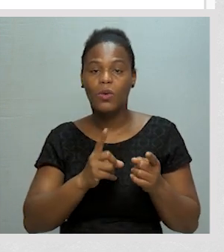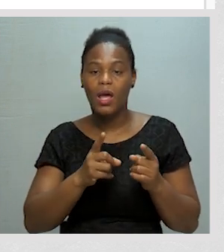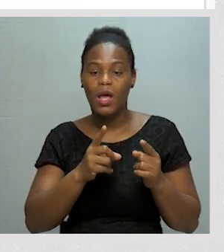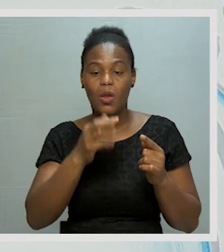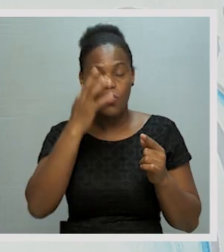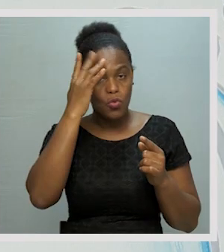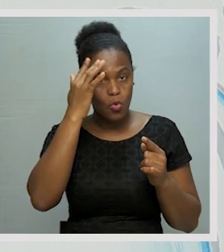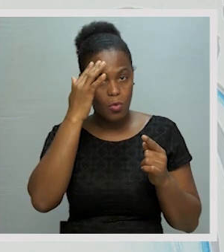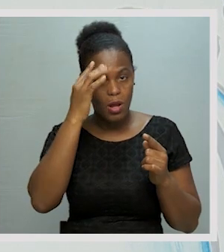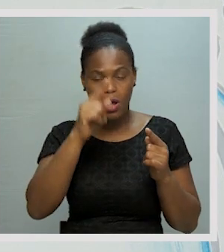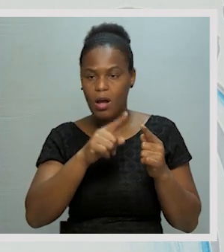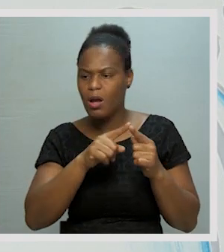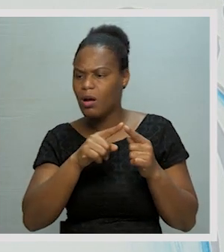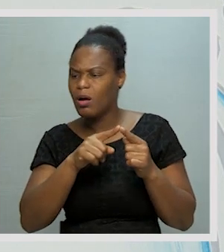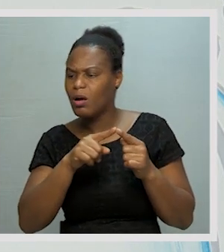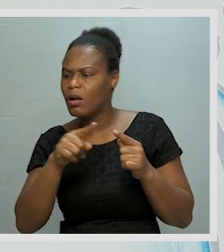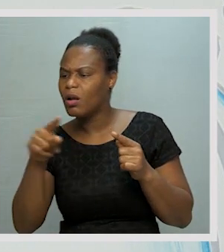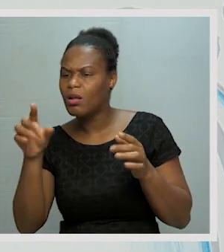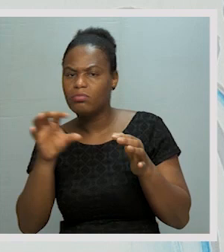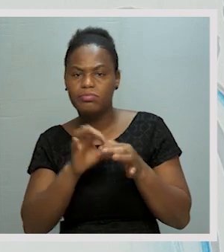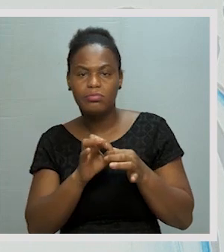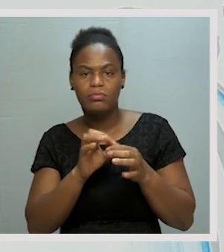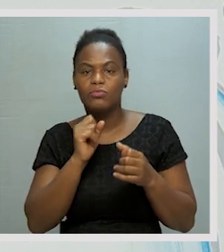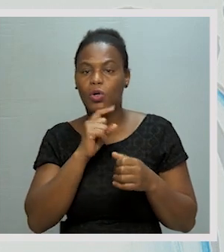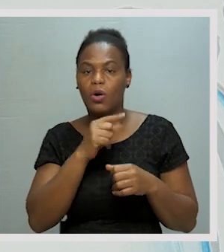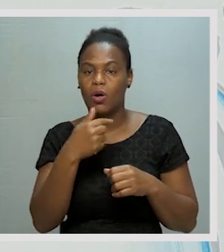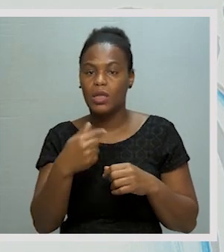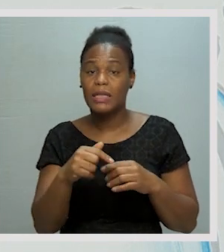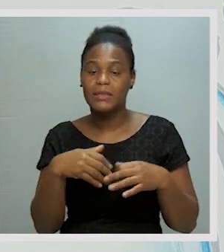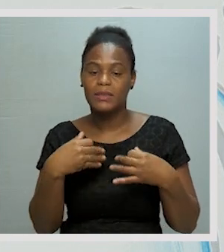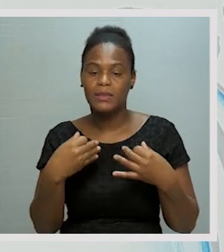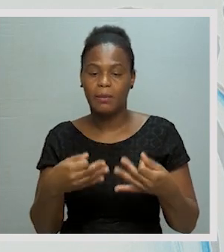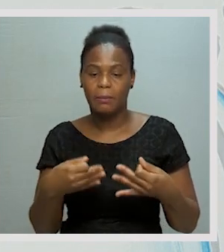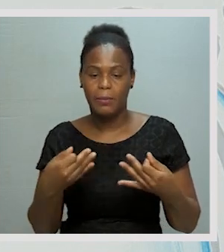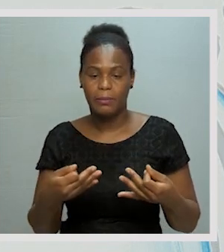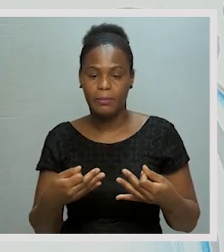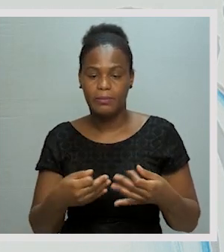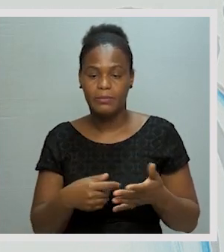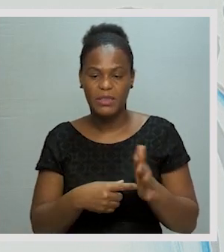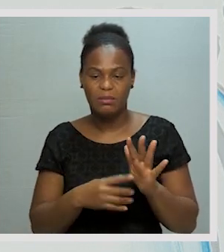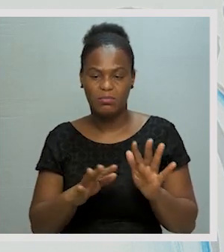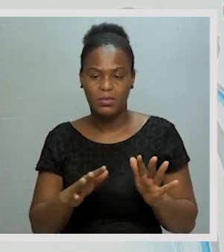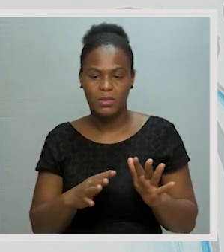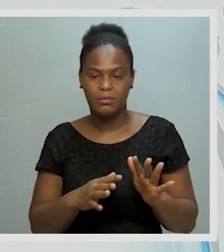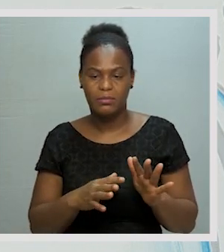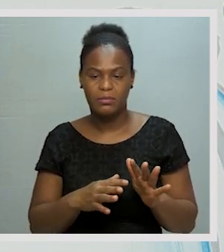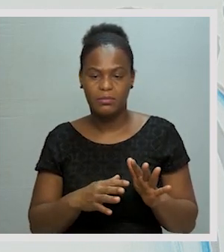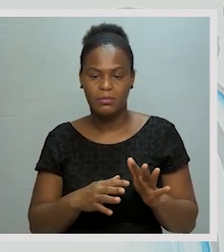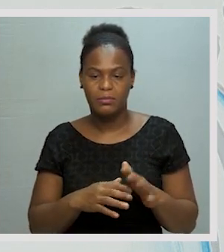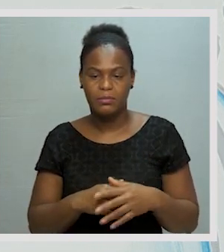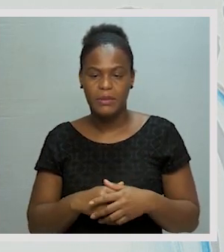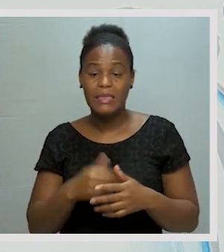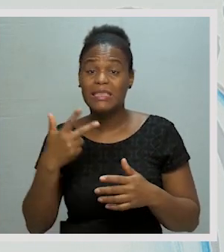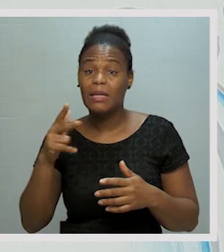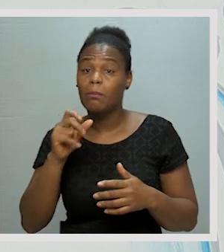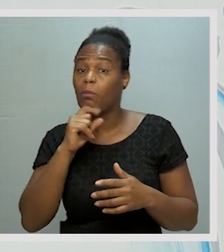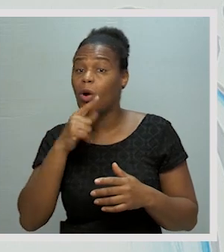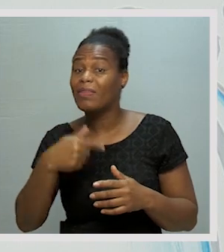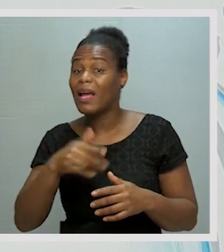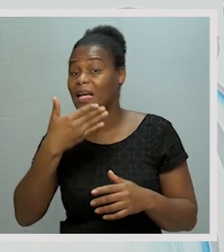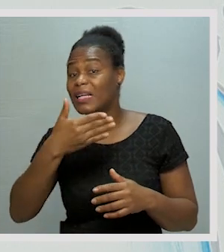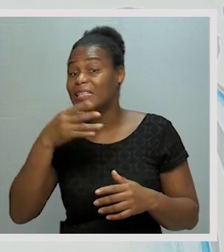e lá dentro nós temos números, não é? Por exemplo, tomamos aqui